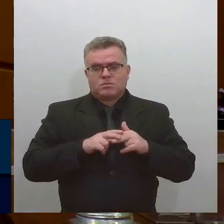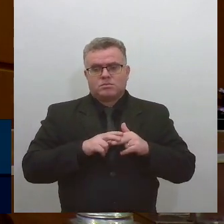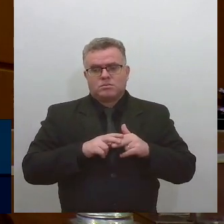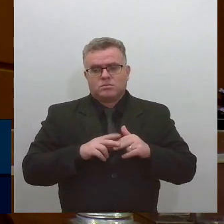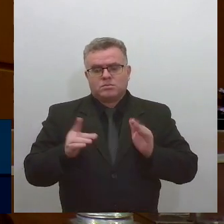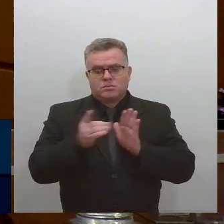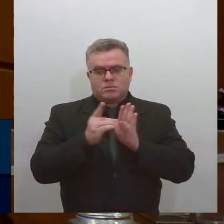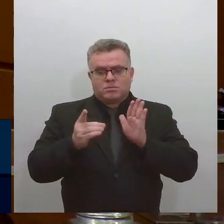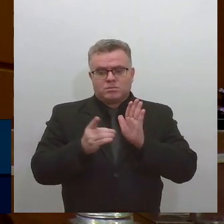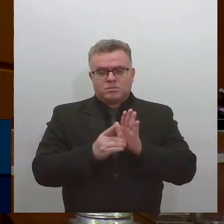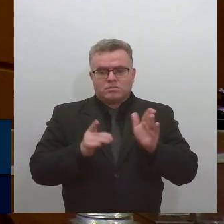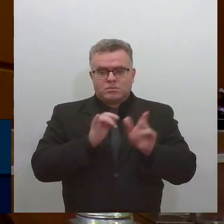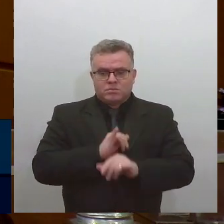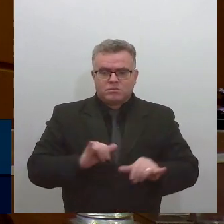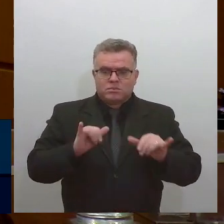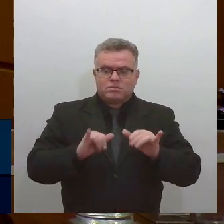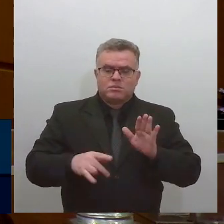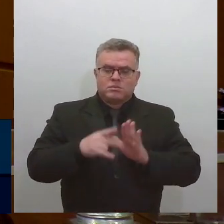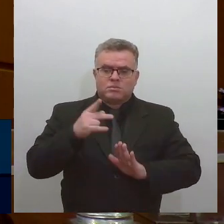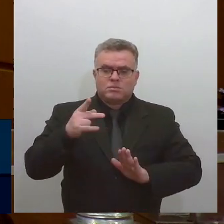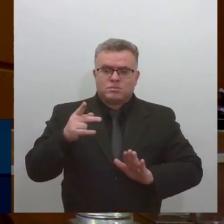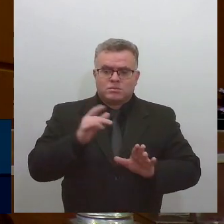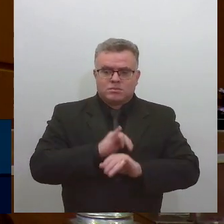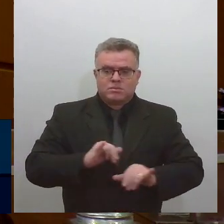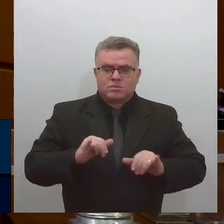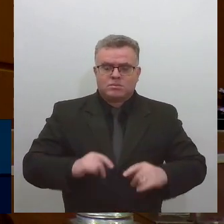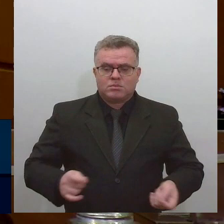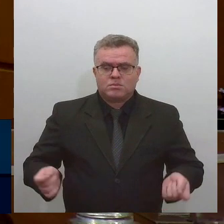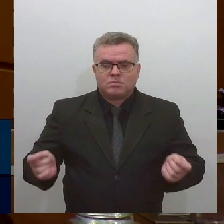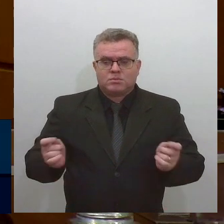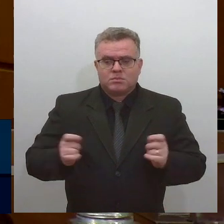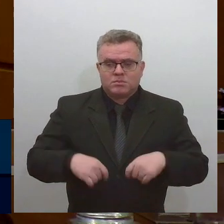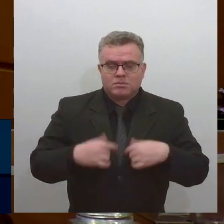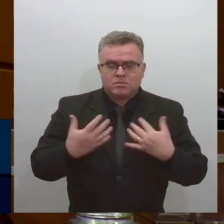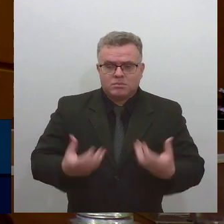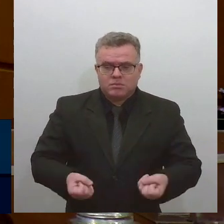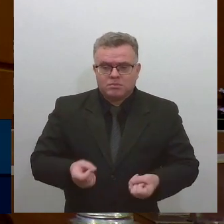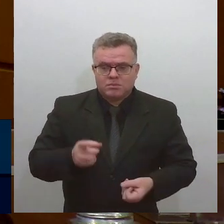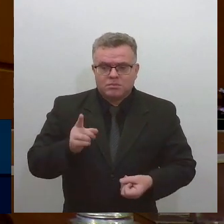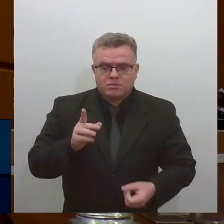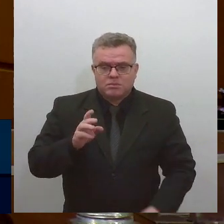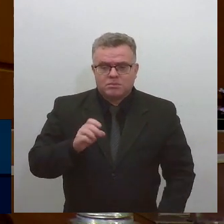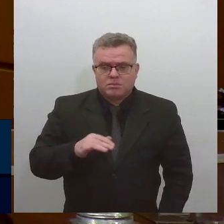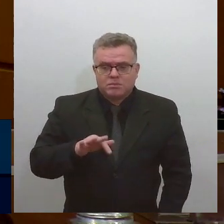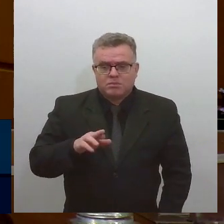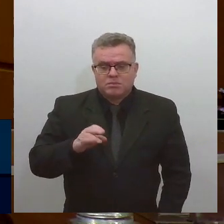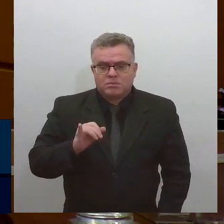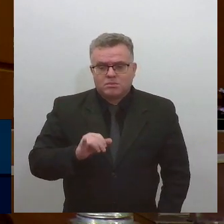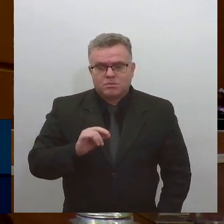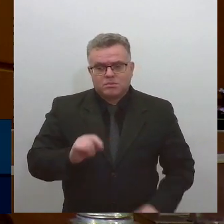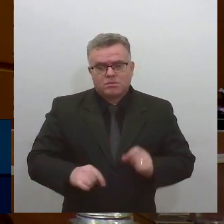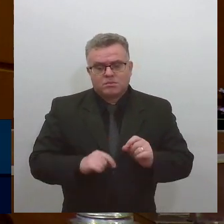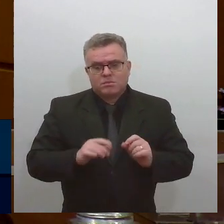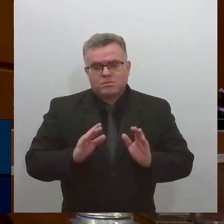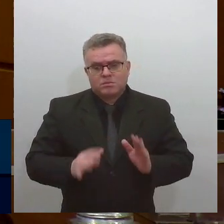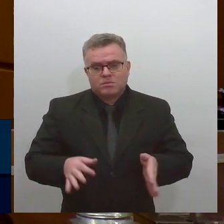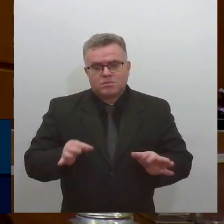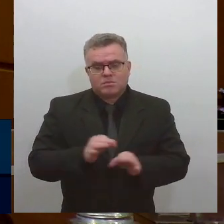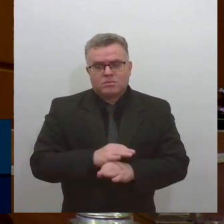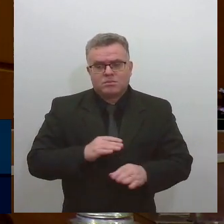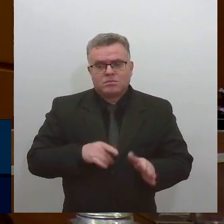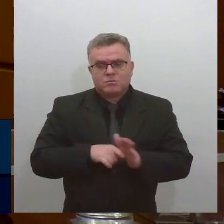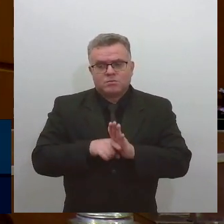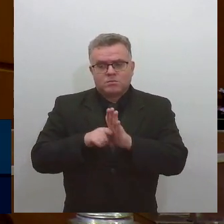que possibilitou o denit a fazer isso os colegas do denit já fizeram todos os levantamentos e na semana próxima